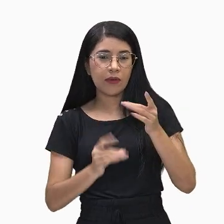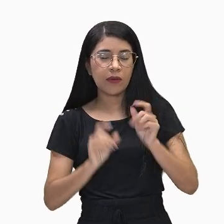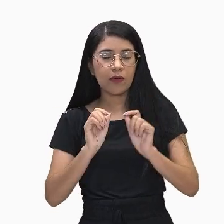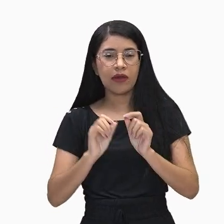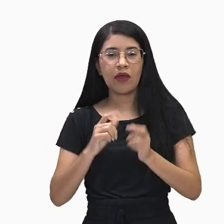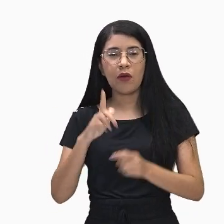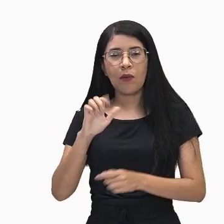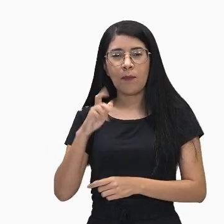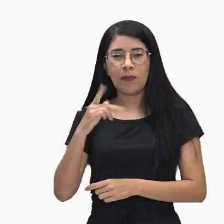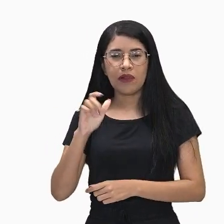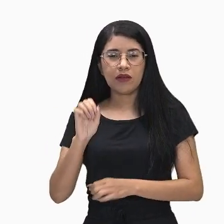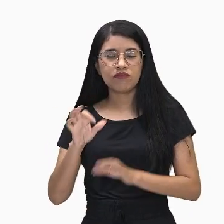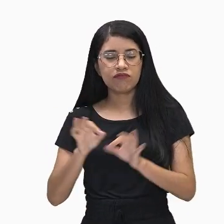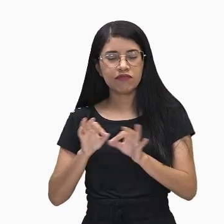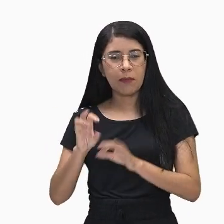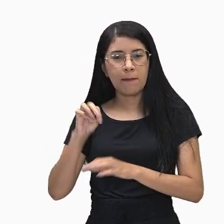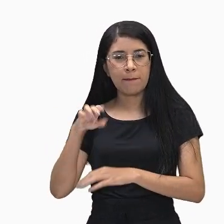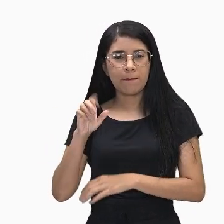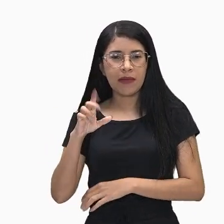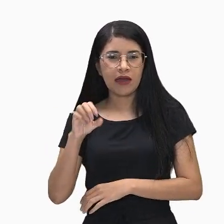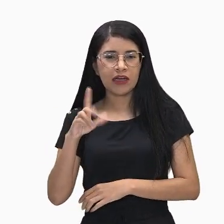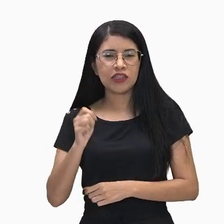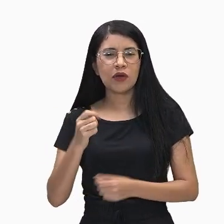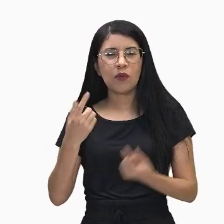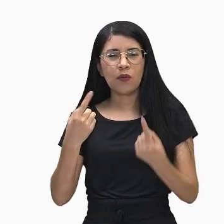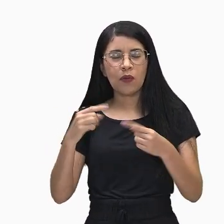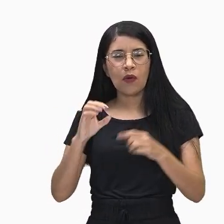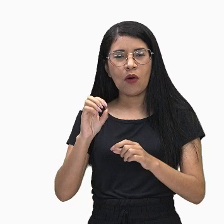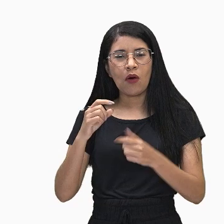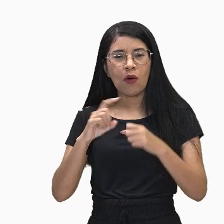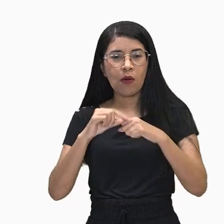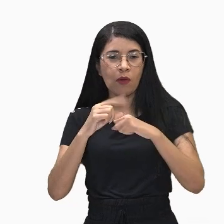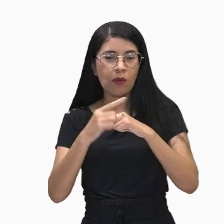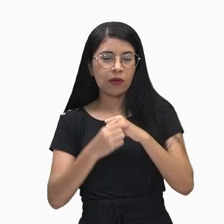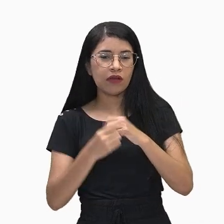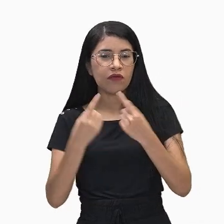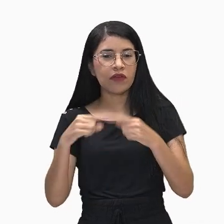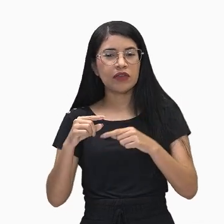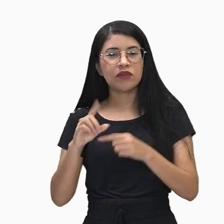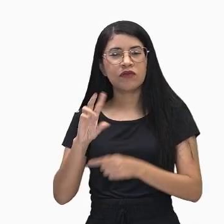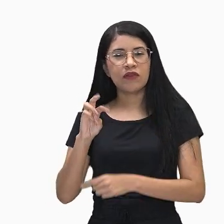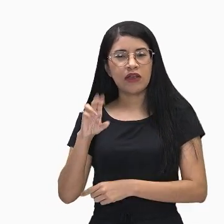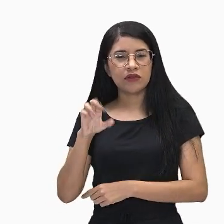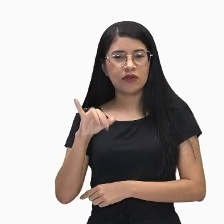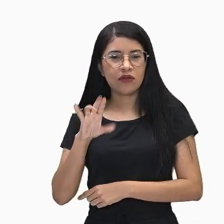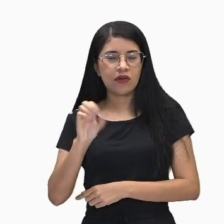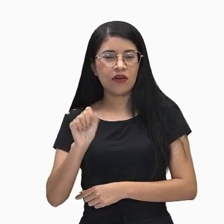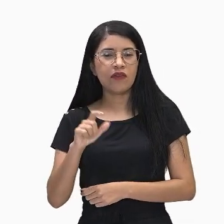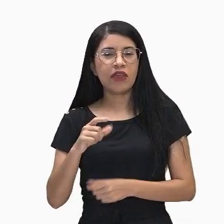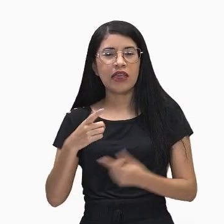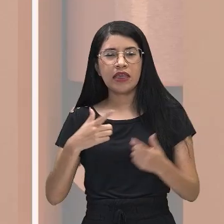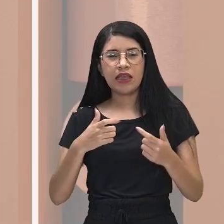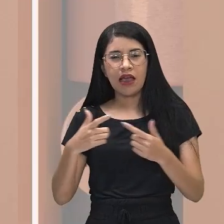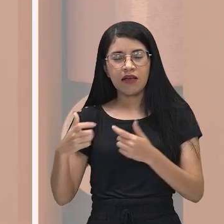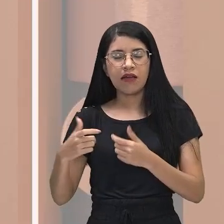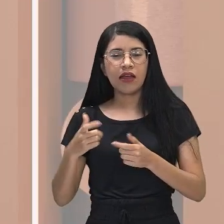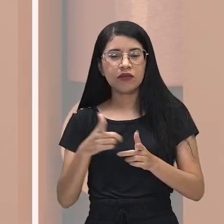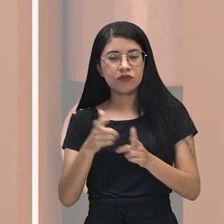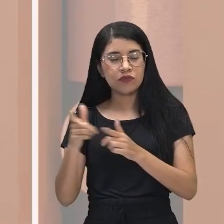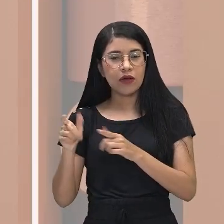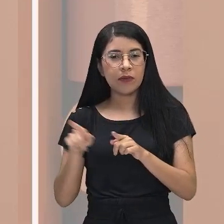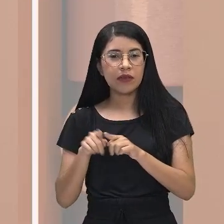Plano Marshall, OTAN versus Pacto de Varsóvia, a corrida armamentista e a Guerra da